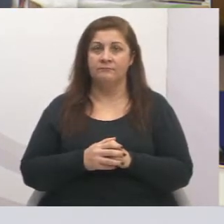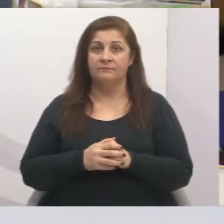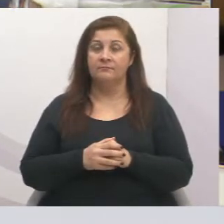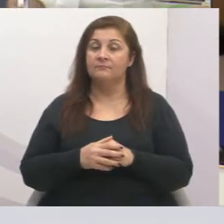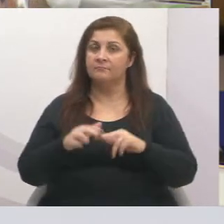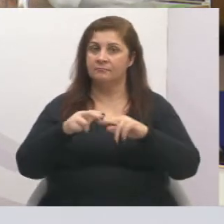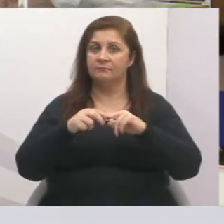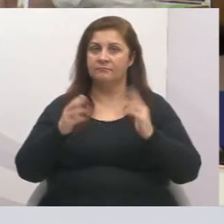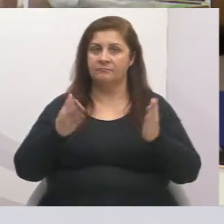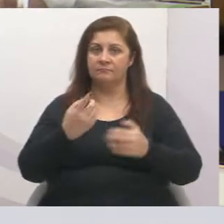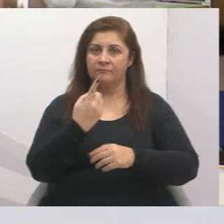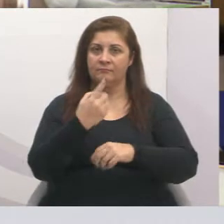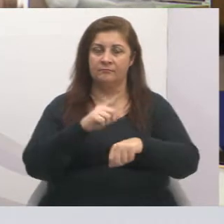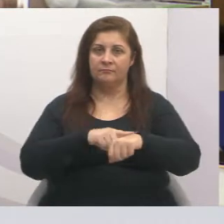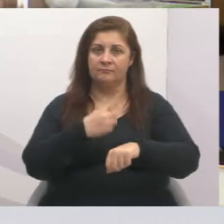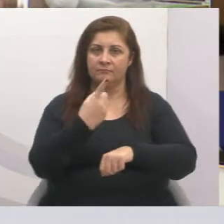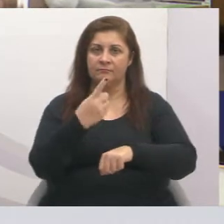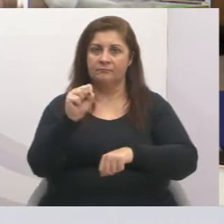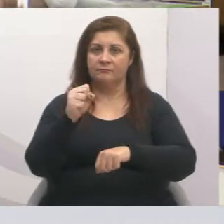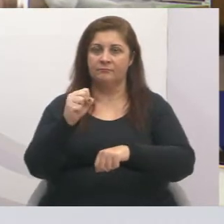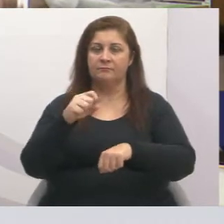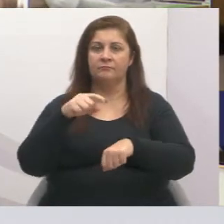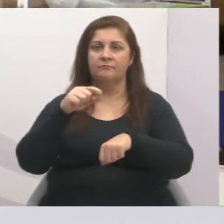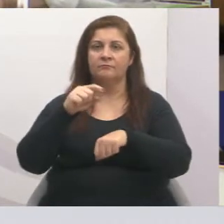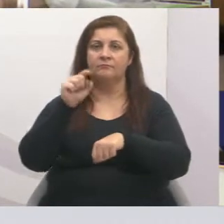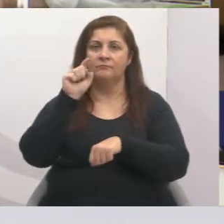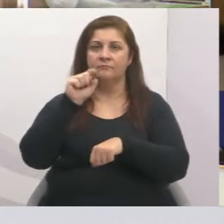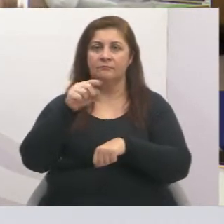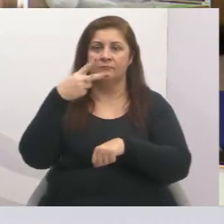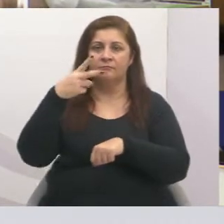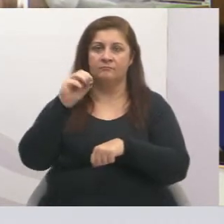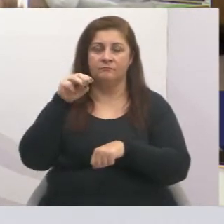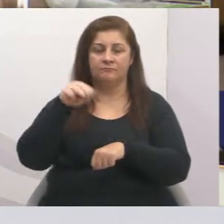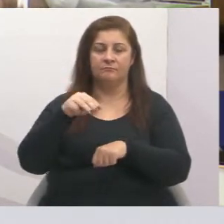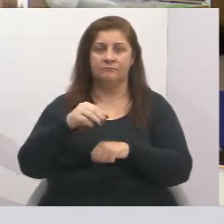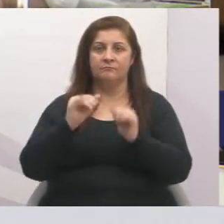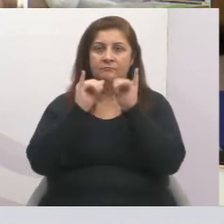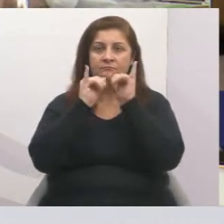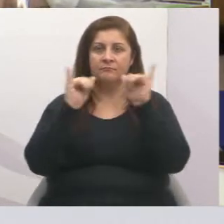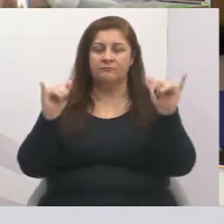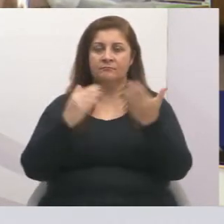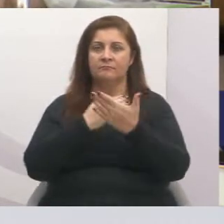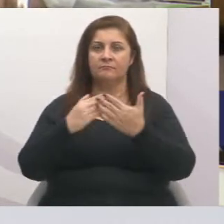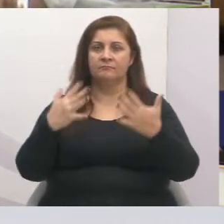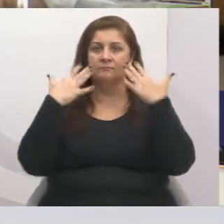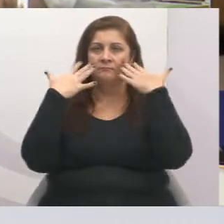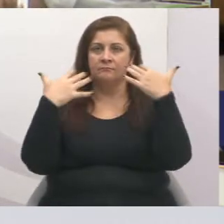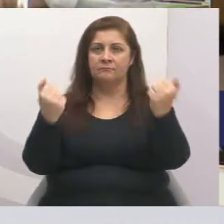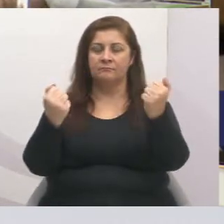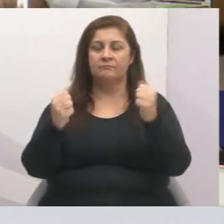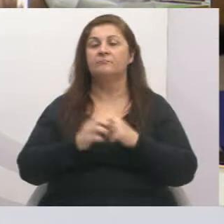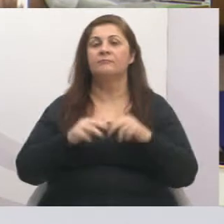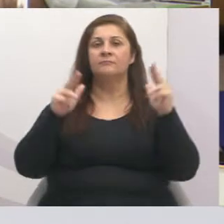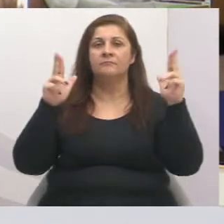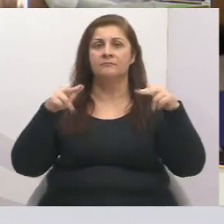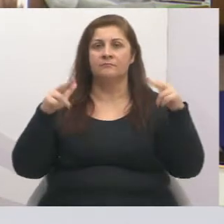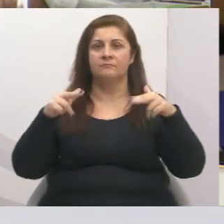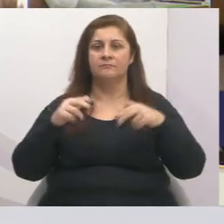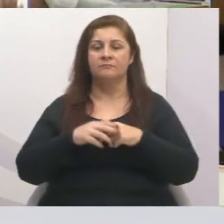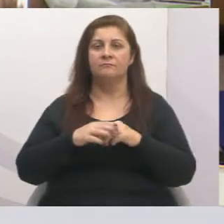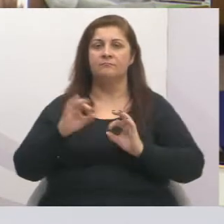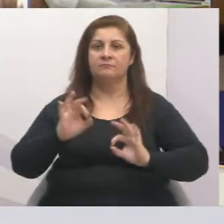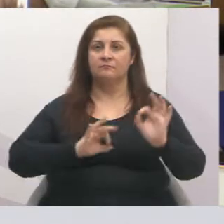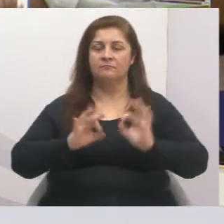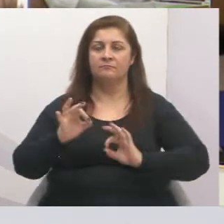Portanto, às 18h20, declaro aberto a presente audiência pública, destinado a tratar dos